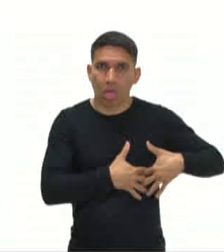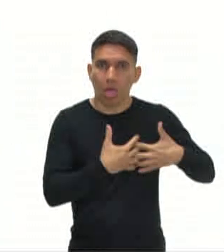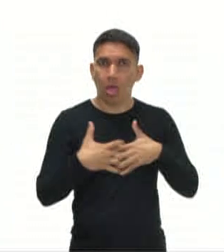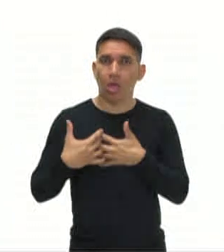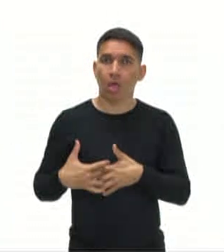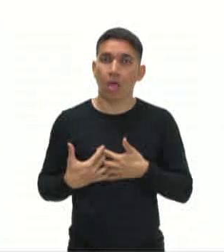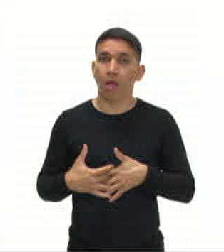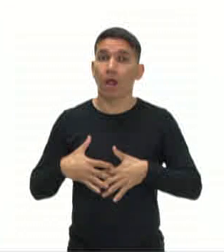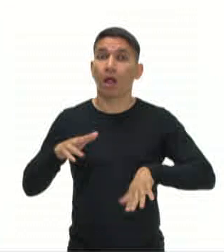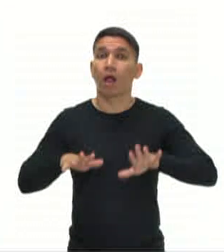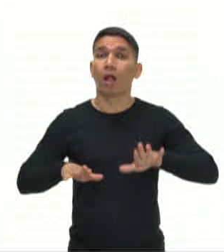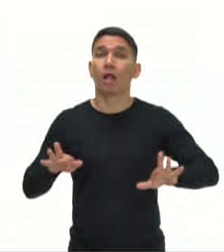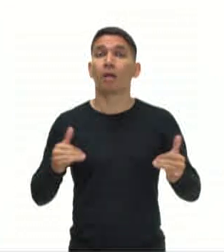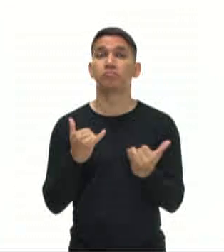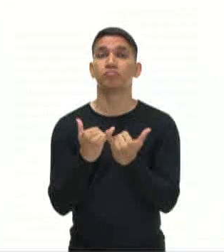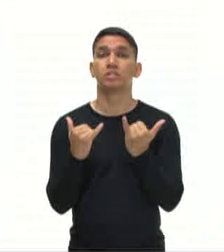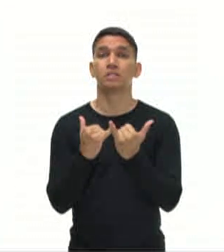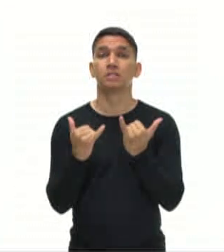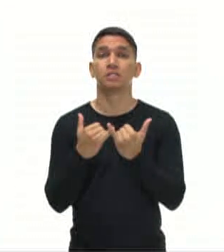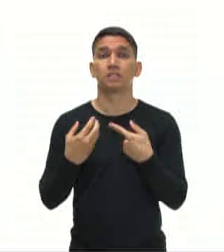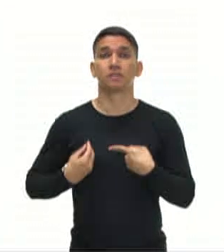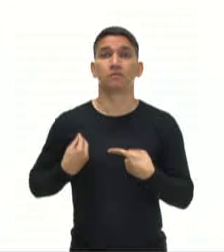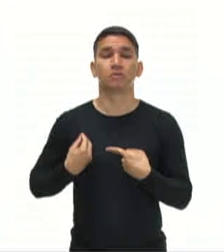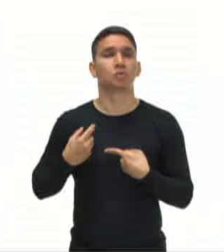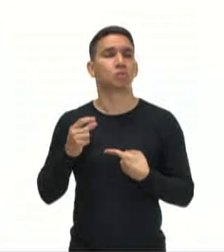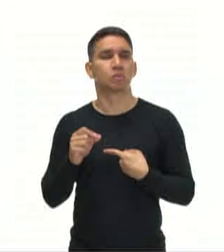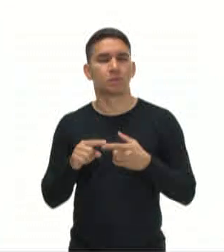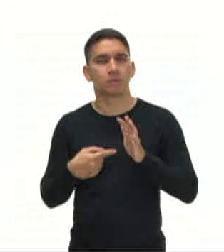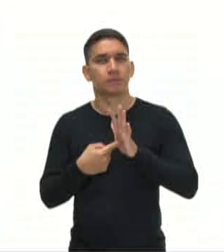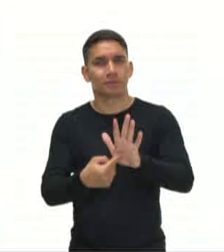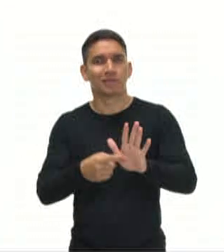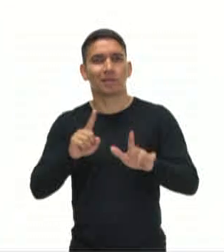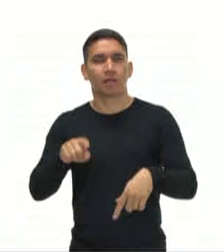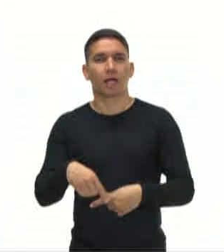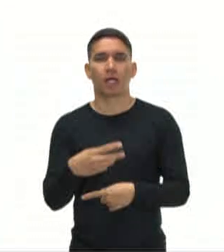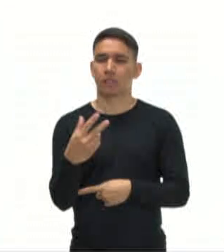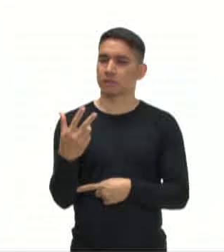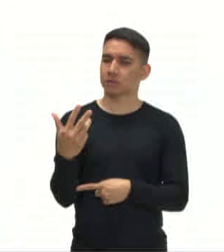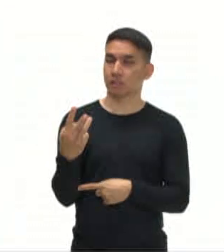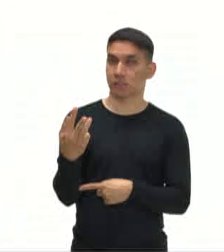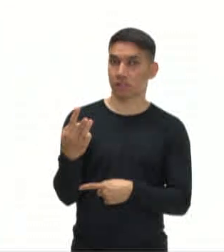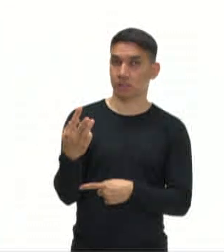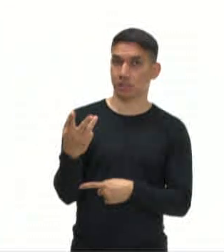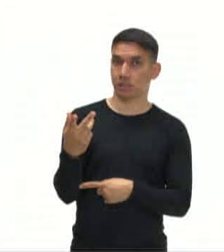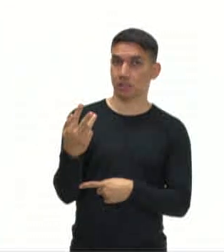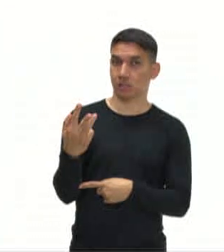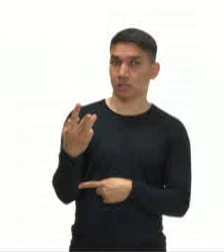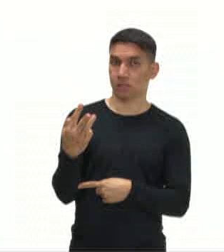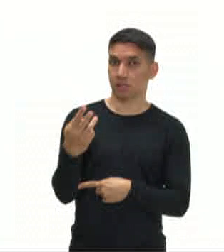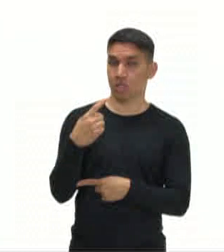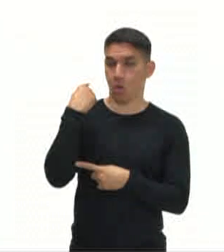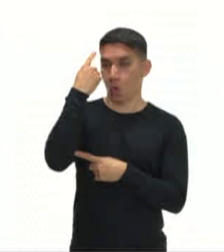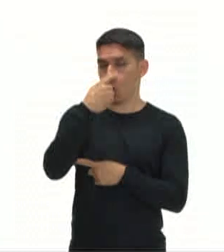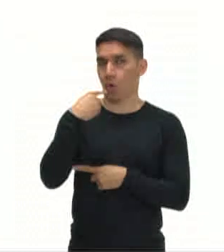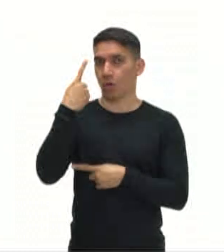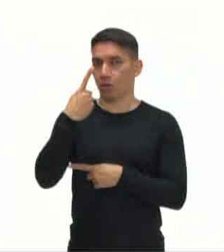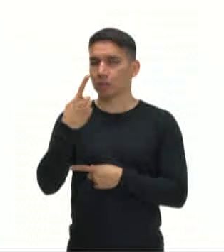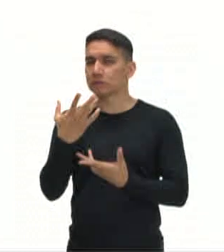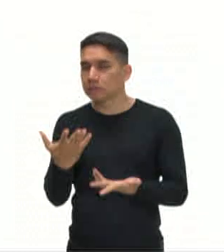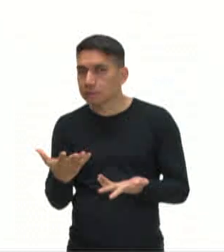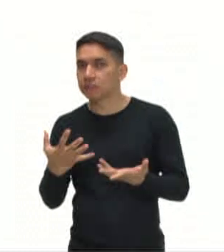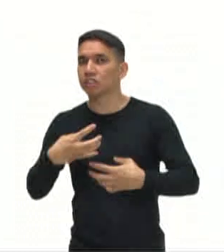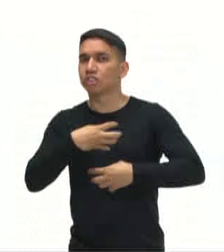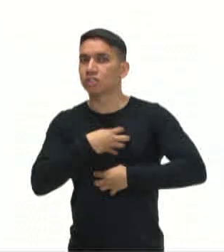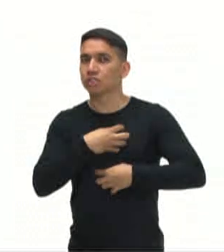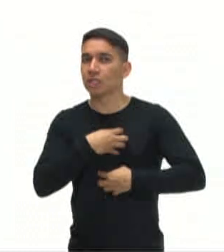à sua meia-vida. Essa sua meia-vida é de 13 horas. De modo que a cada intervalo